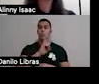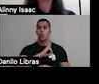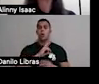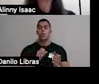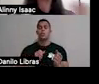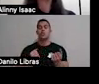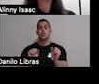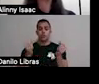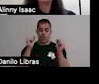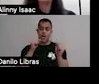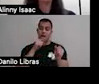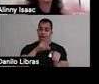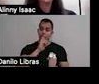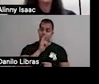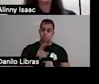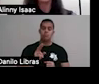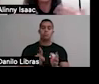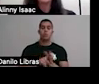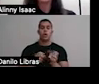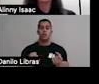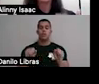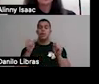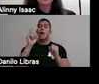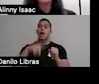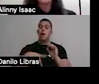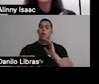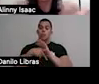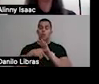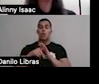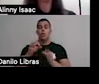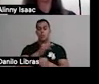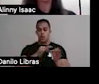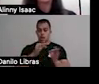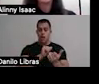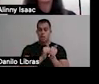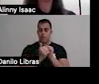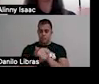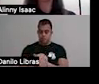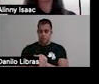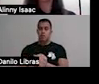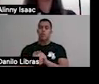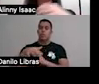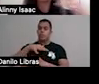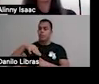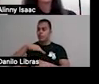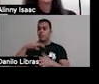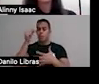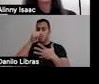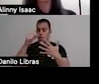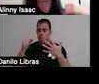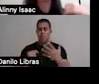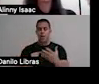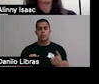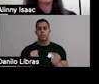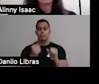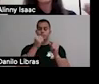resposta integrada ao estresse, ela é uma via de resposta celular adaptativa a uma série de fatores, né, estressores,